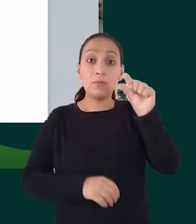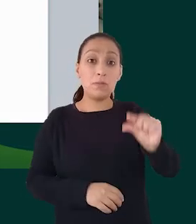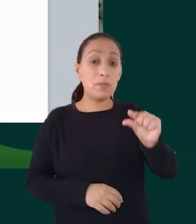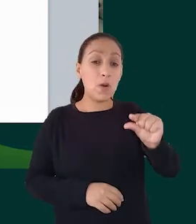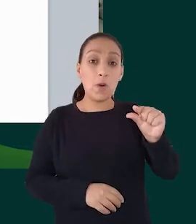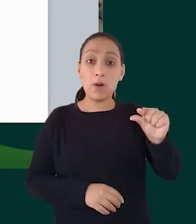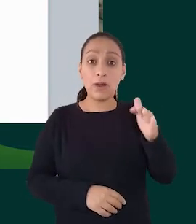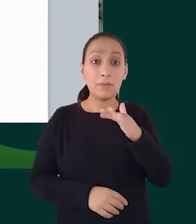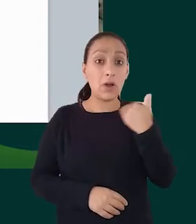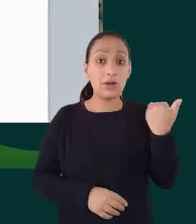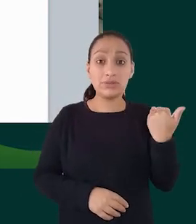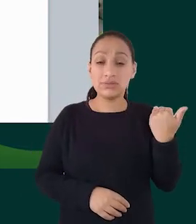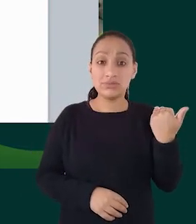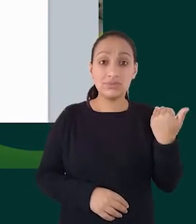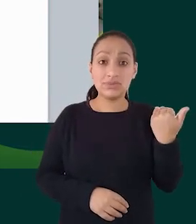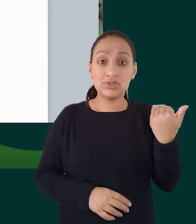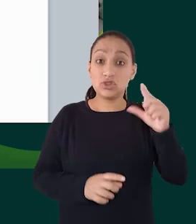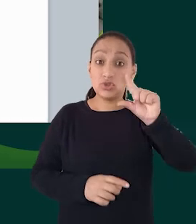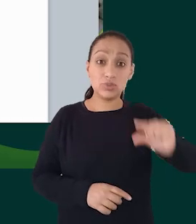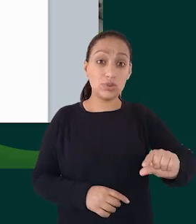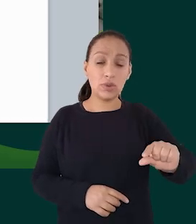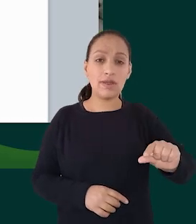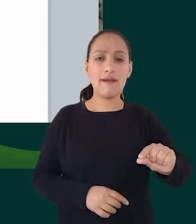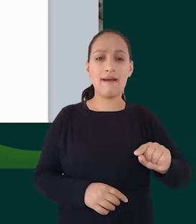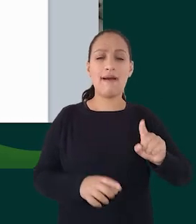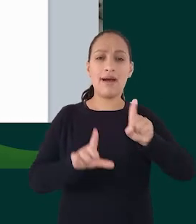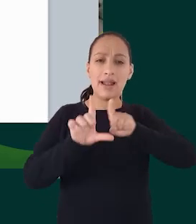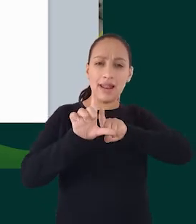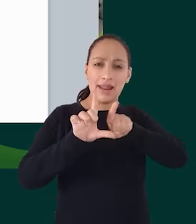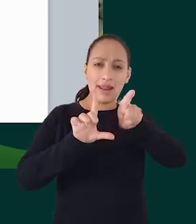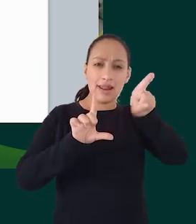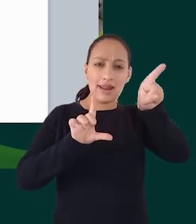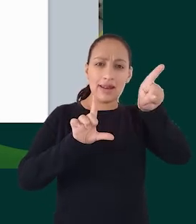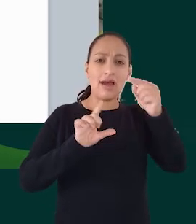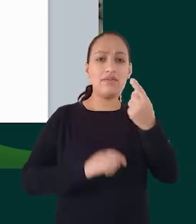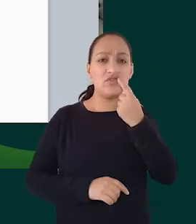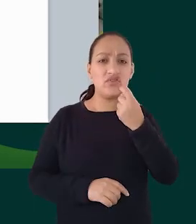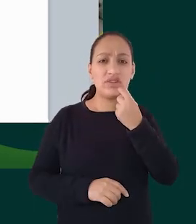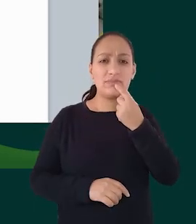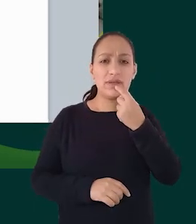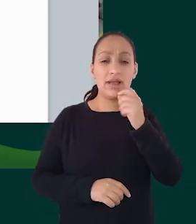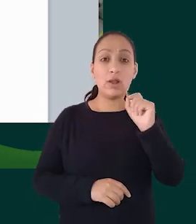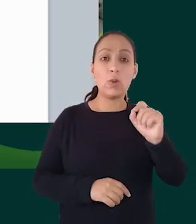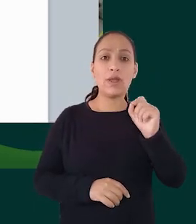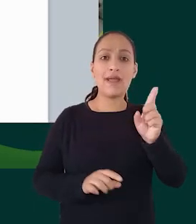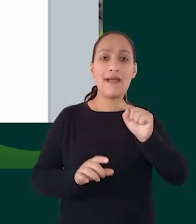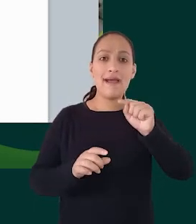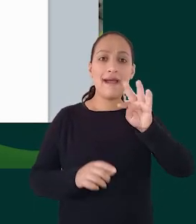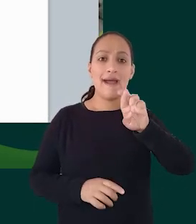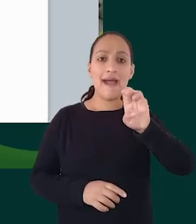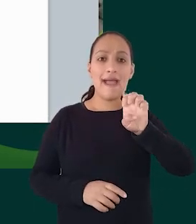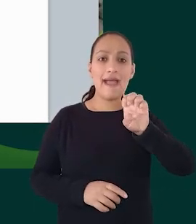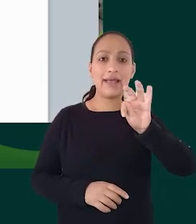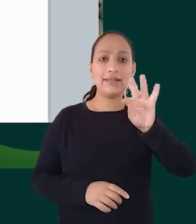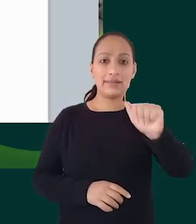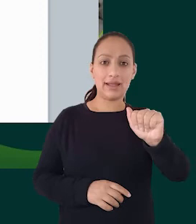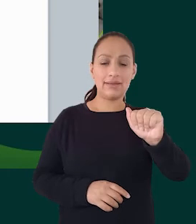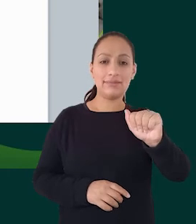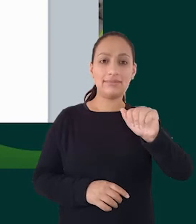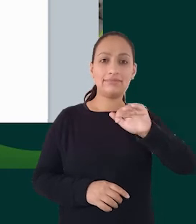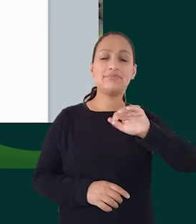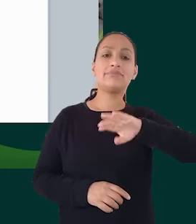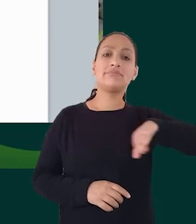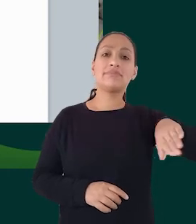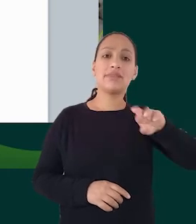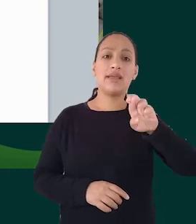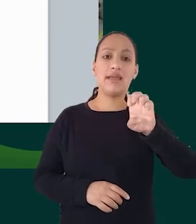poucas mortes existem. E essa linha em vermelho é o que a gente chama de reta da regressão linear, né?